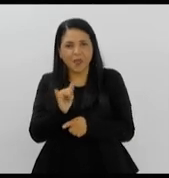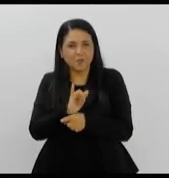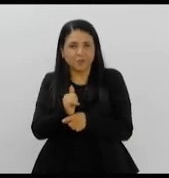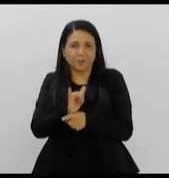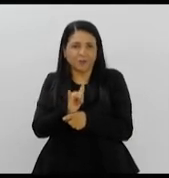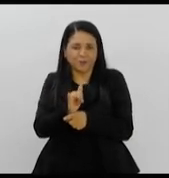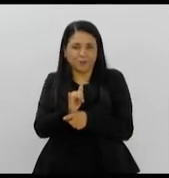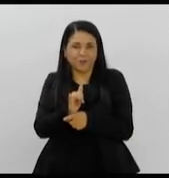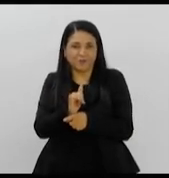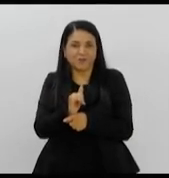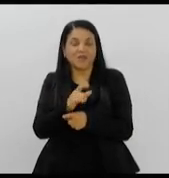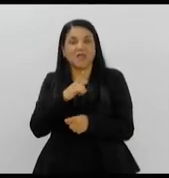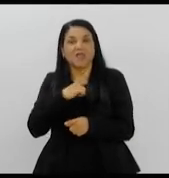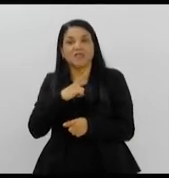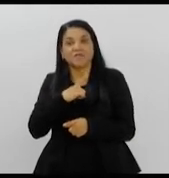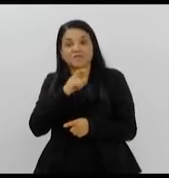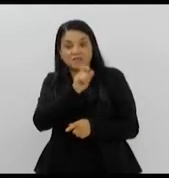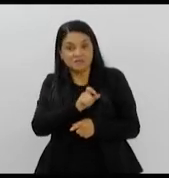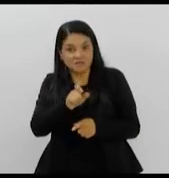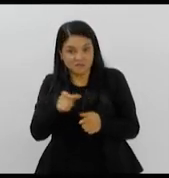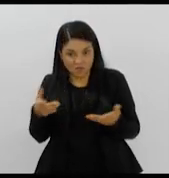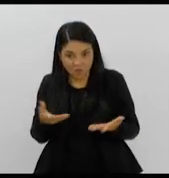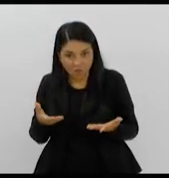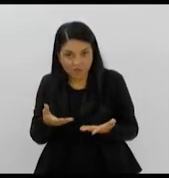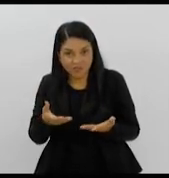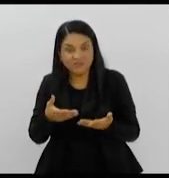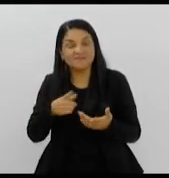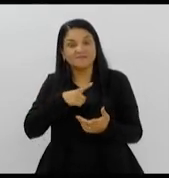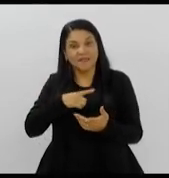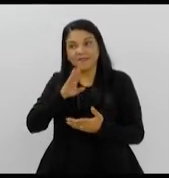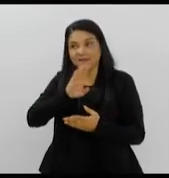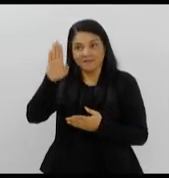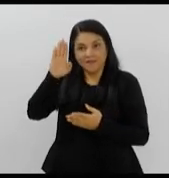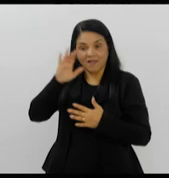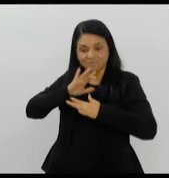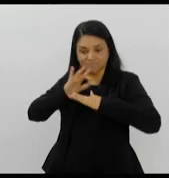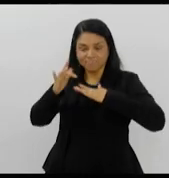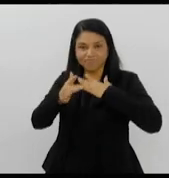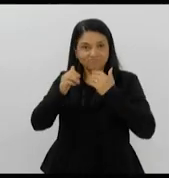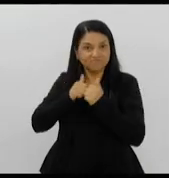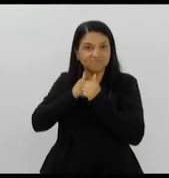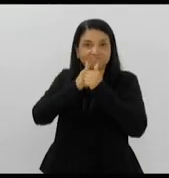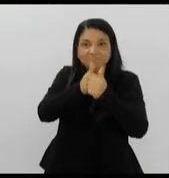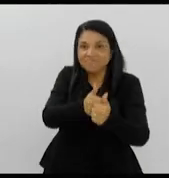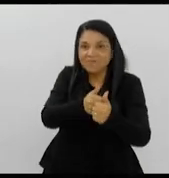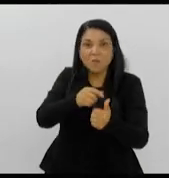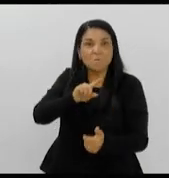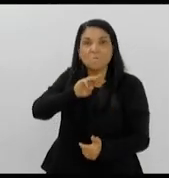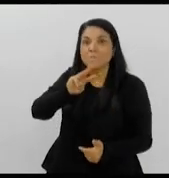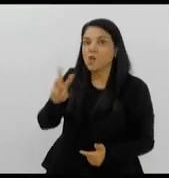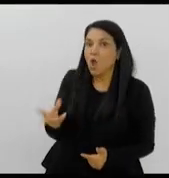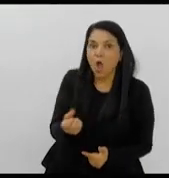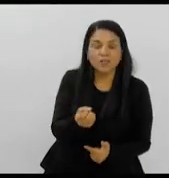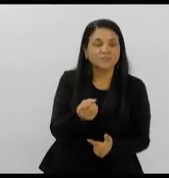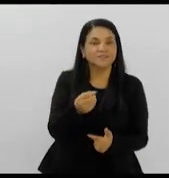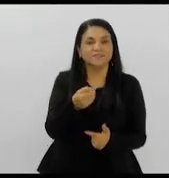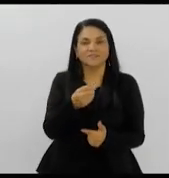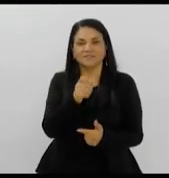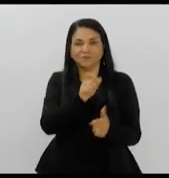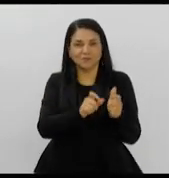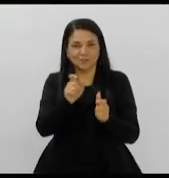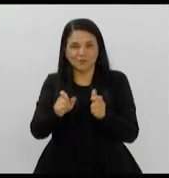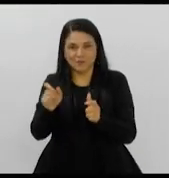um caminhão de seguidores na internet e a gente sequer conhece, às vezes aparece fenômeno como apareceu nessas